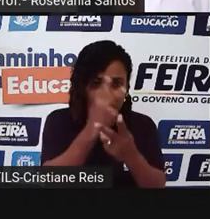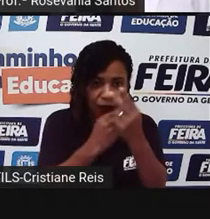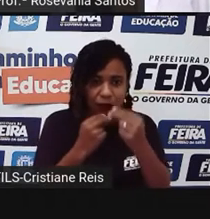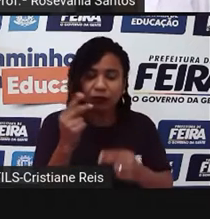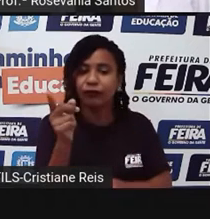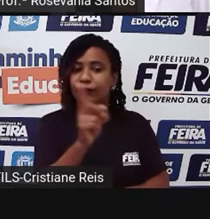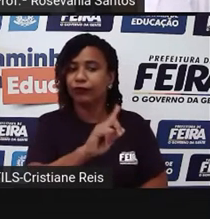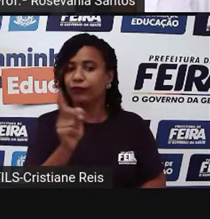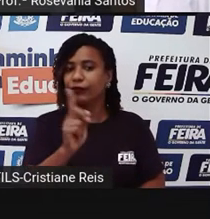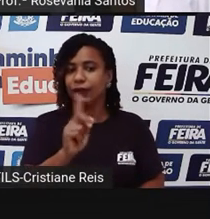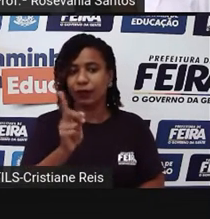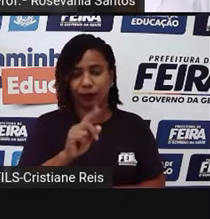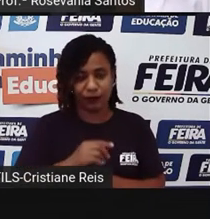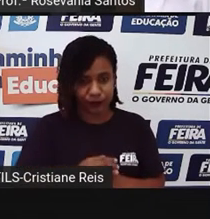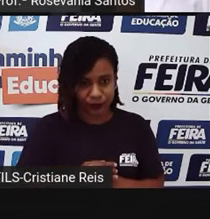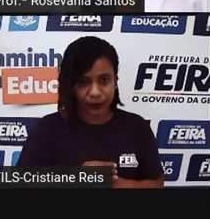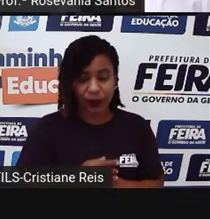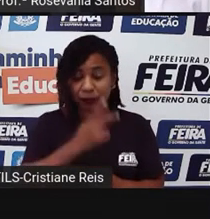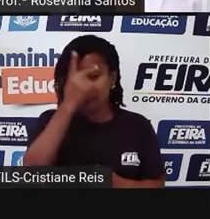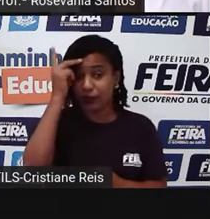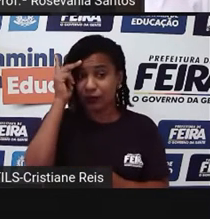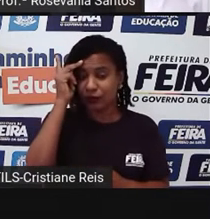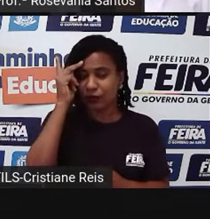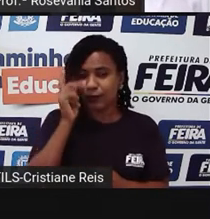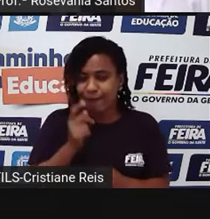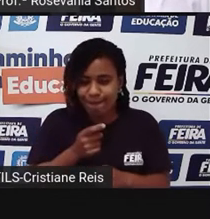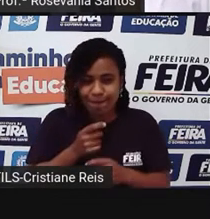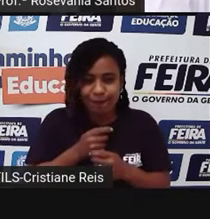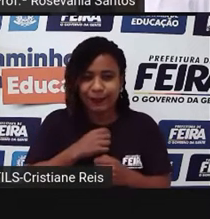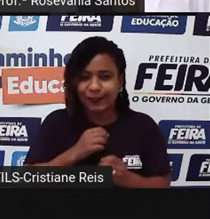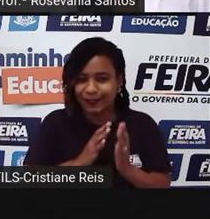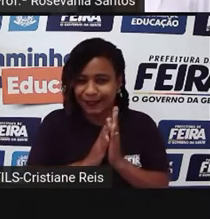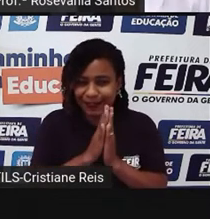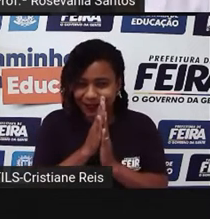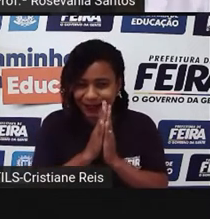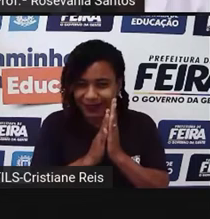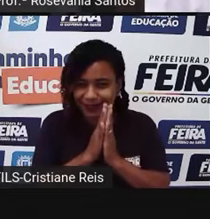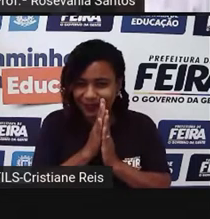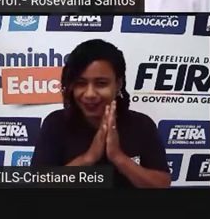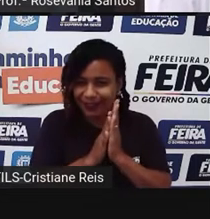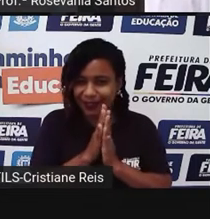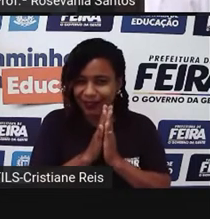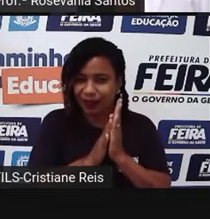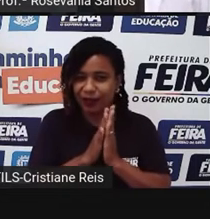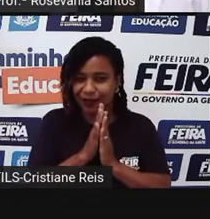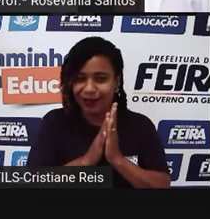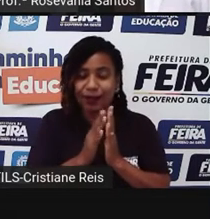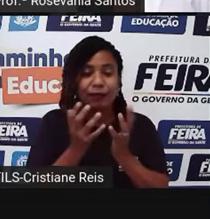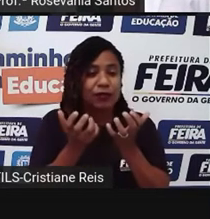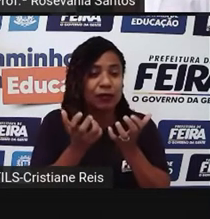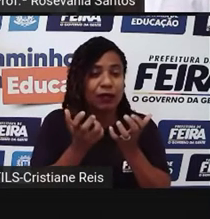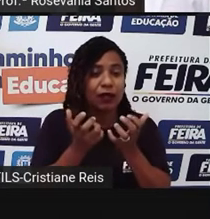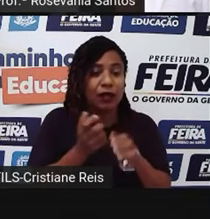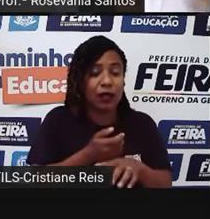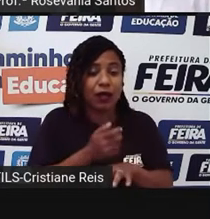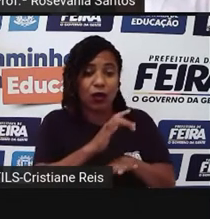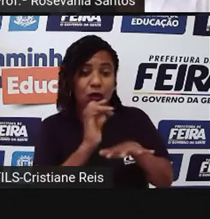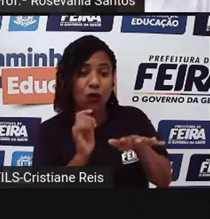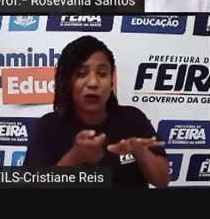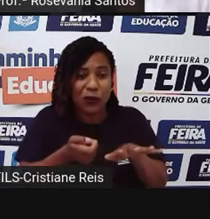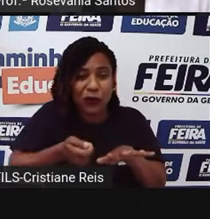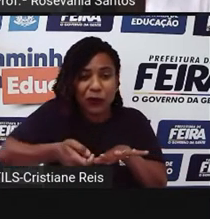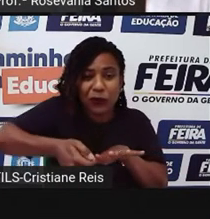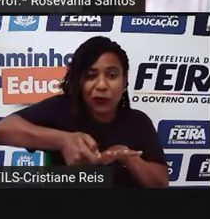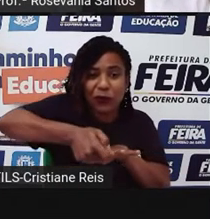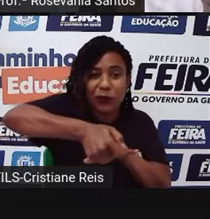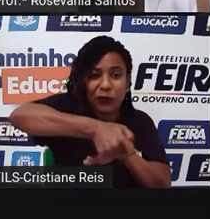um interesse sempre por trás dessas informações erradas, alguém está lucrando com elas, porque no mundo globalizado, se antes